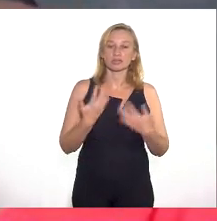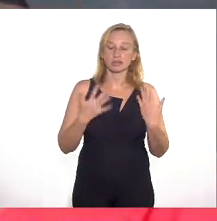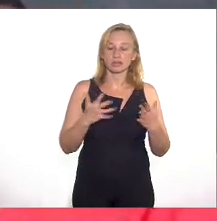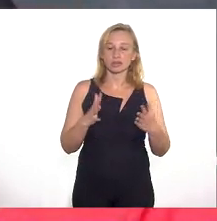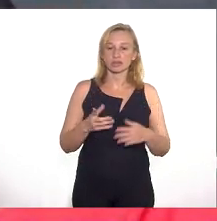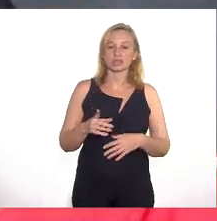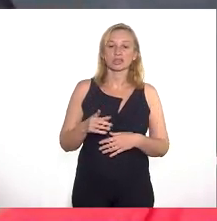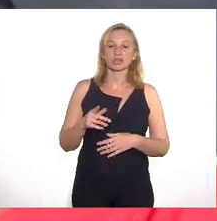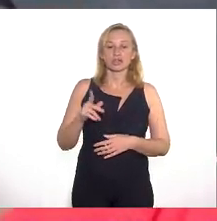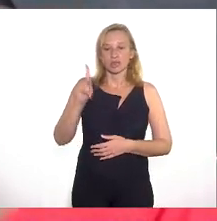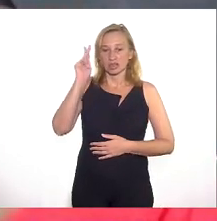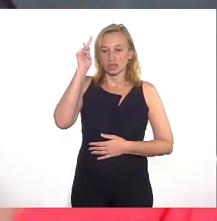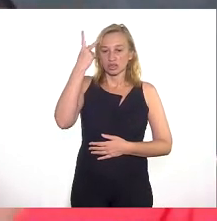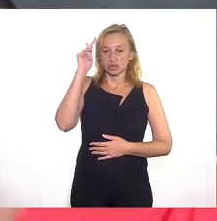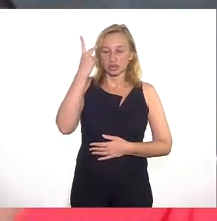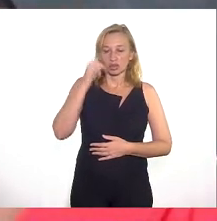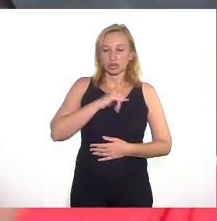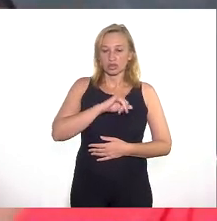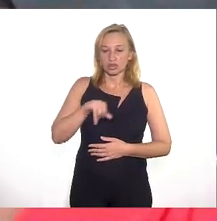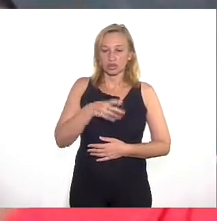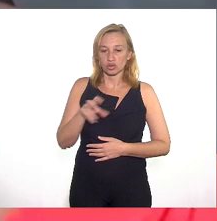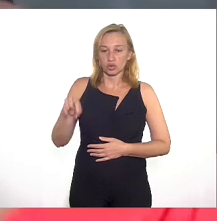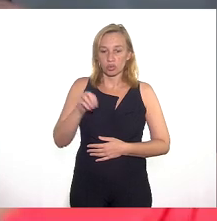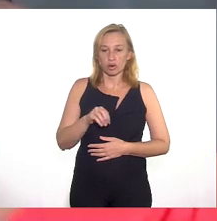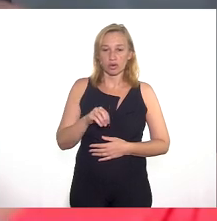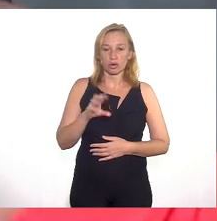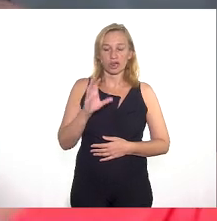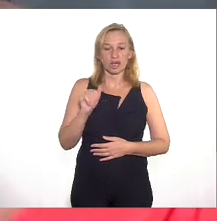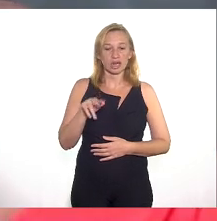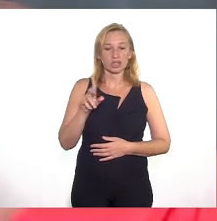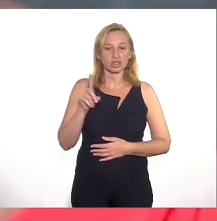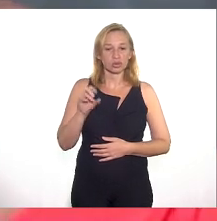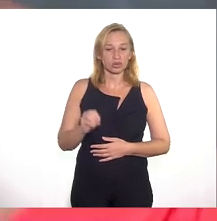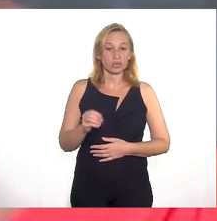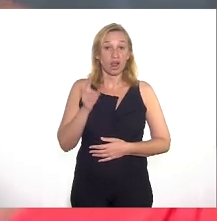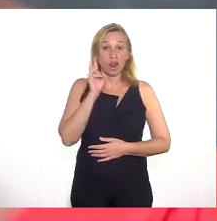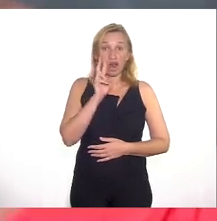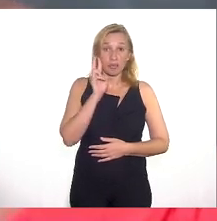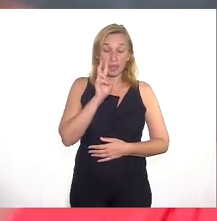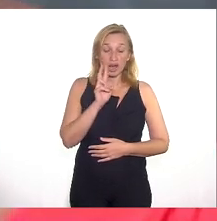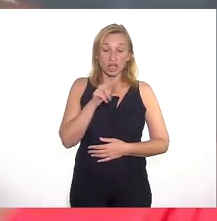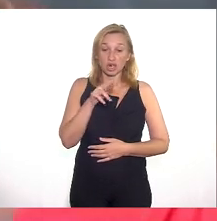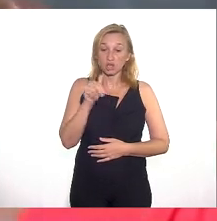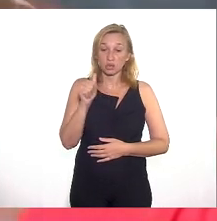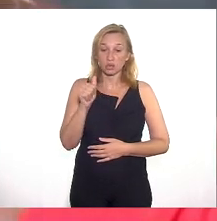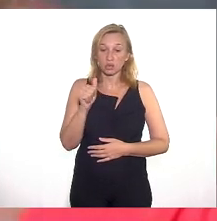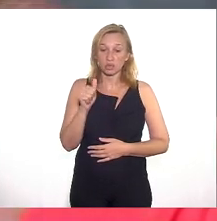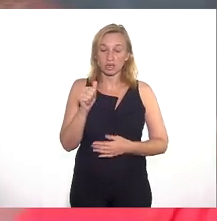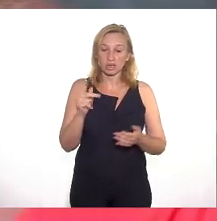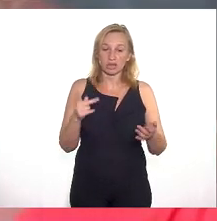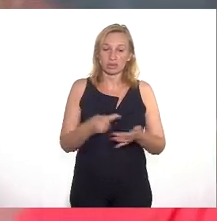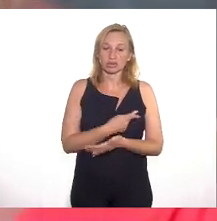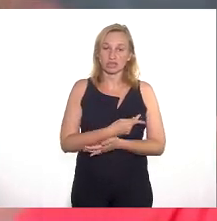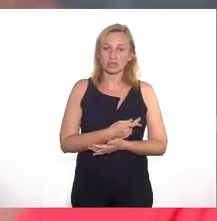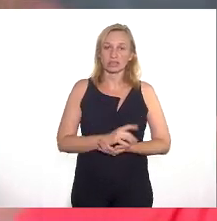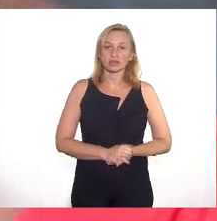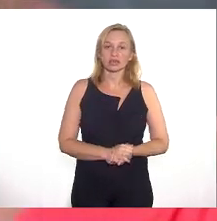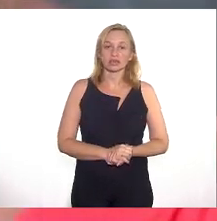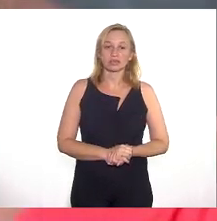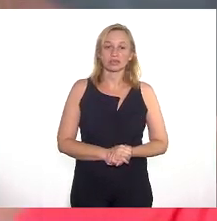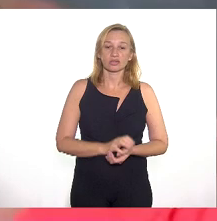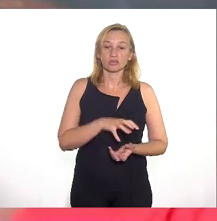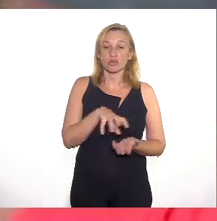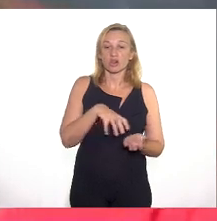e trajetória de João Cândido, é lembrar para que nunca mais aconteça efetivamente.